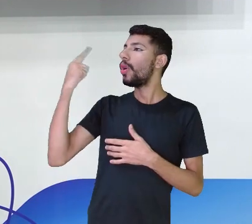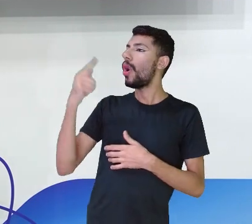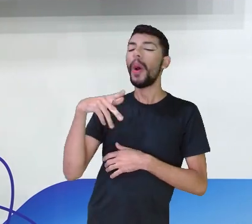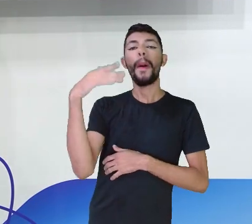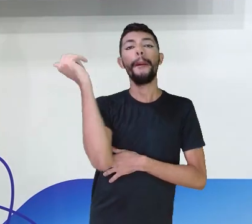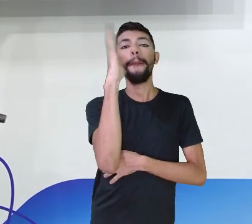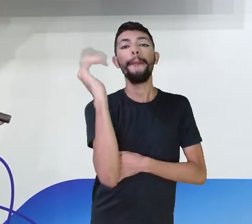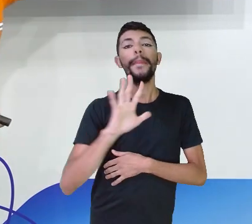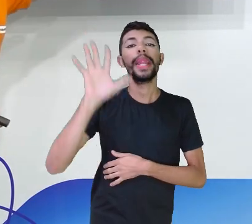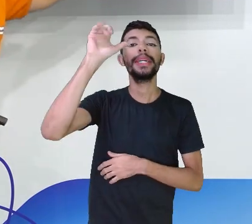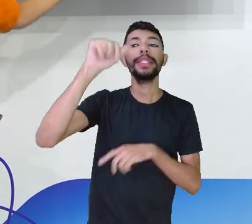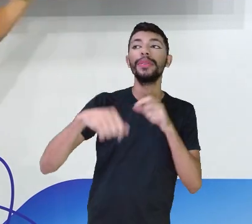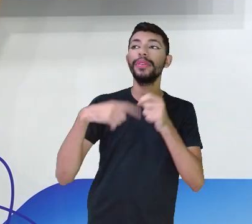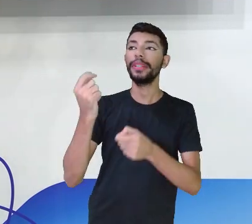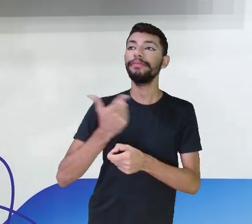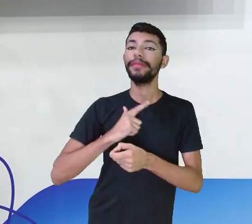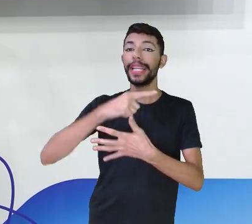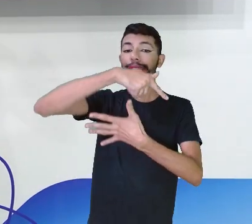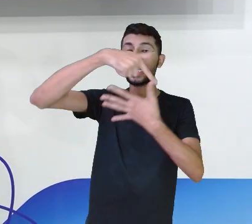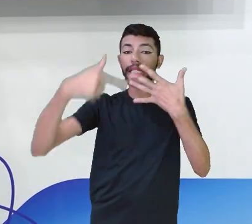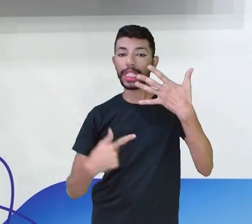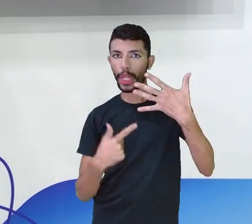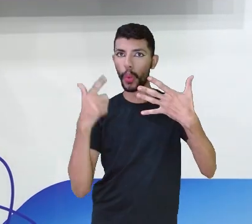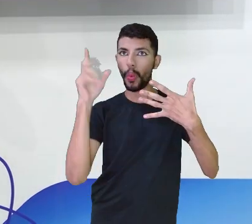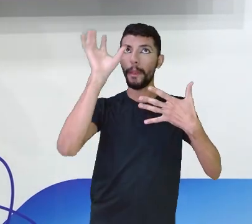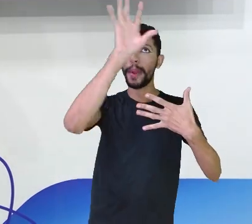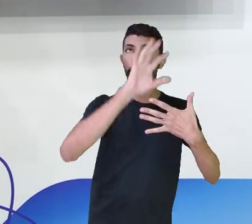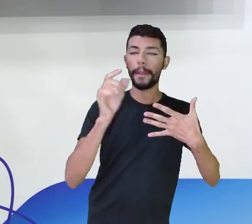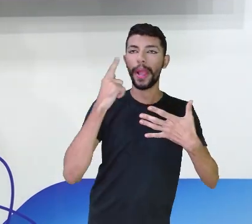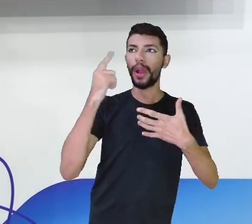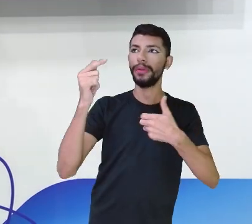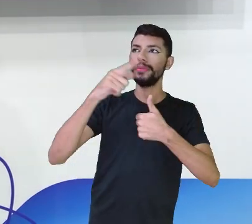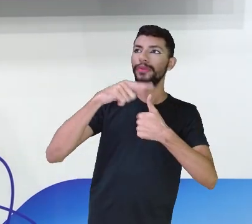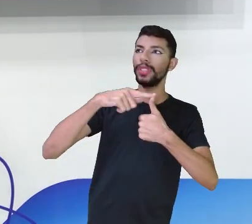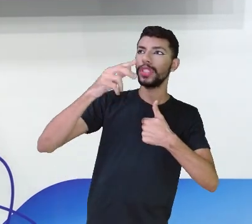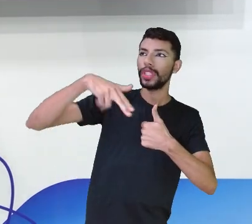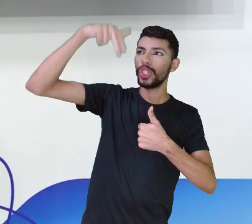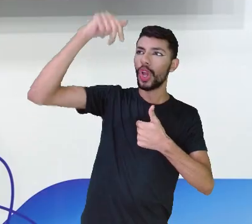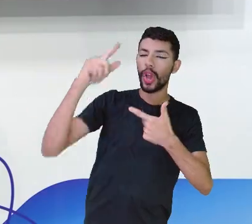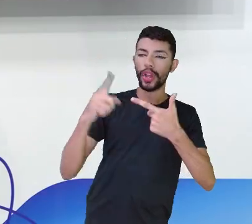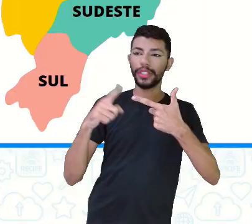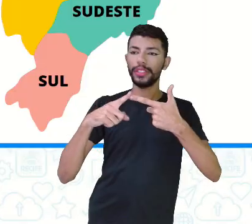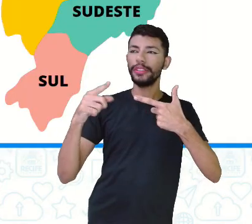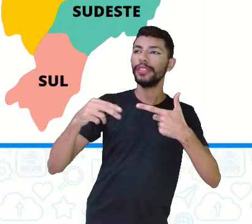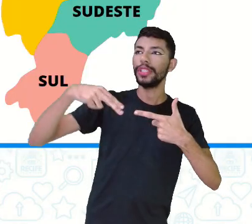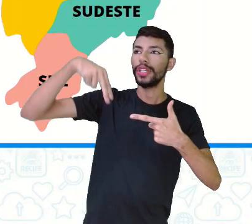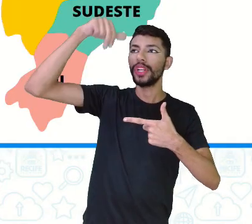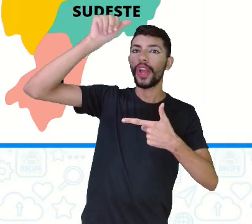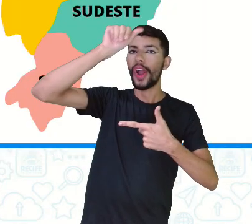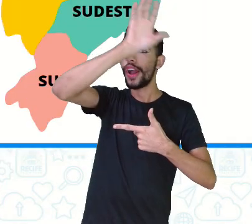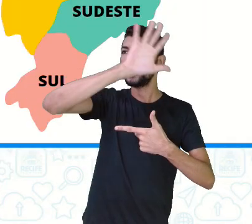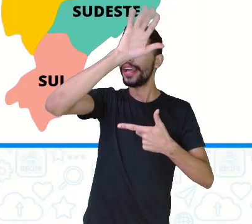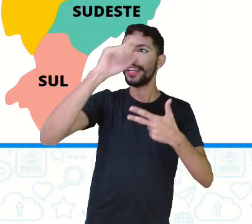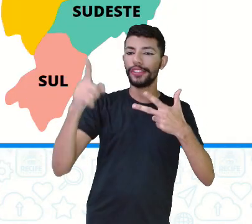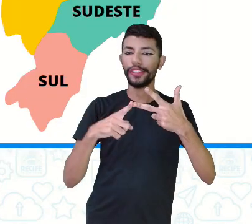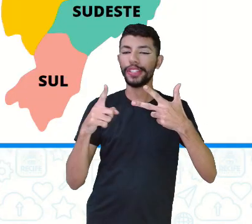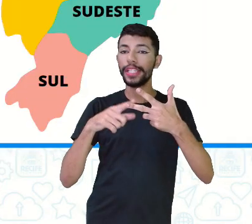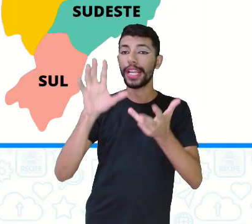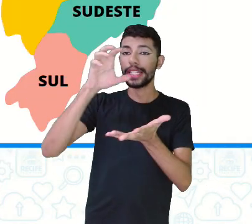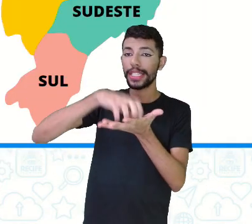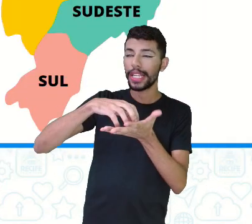né, dividido em 5 regiões. Norte, Centro-Oeste, Nordeste, Sul e Sudeste. São